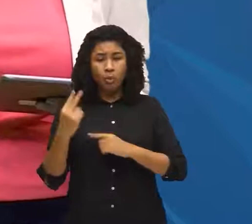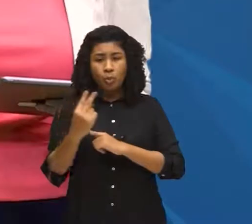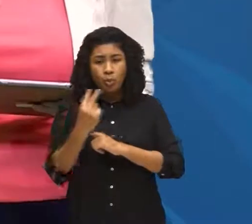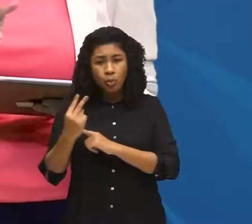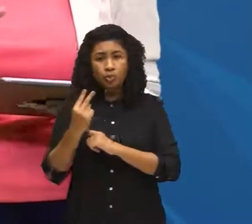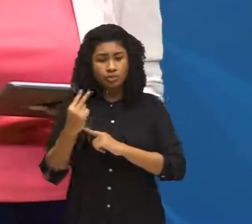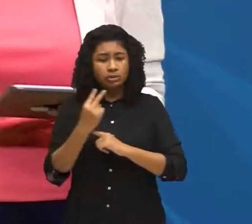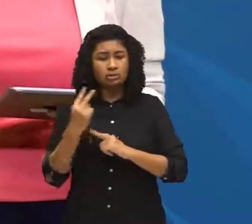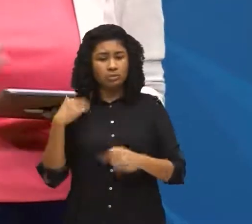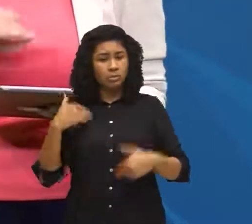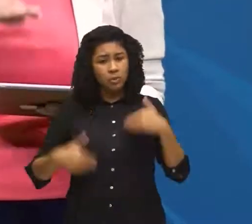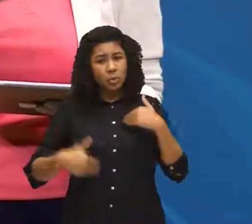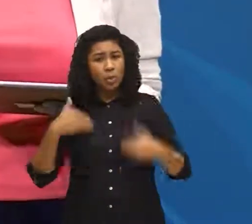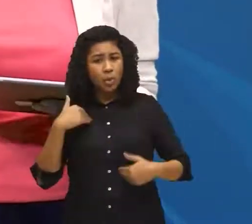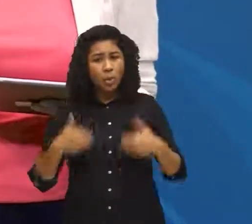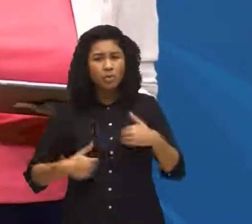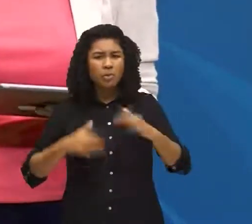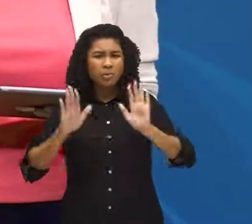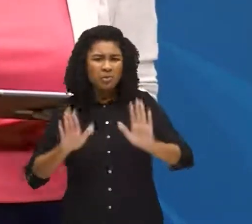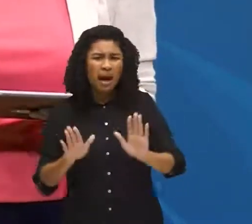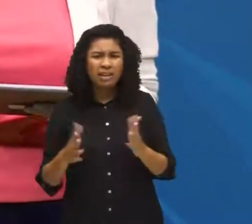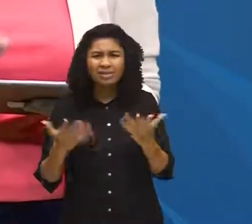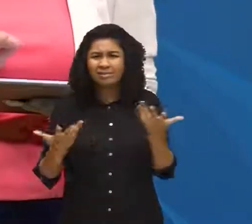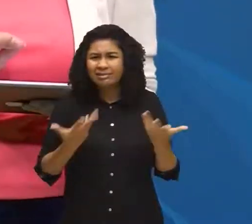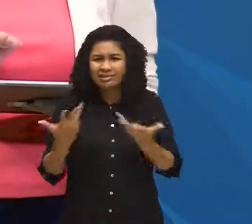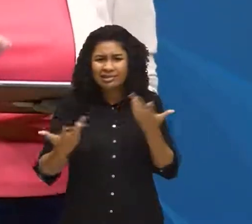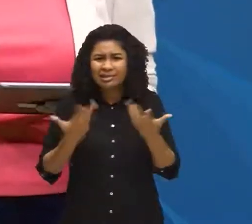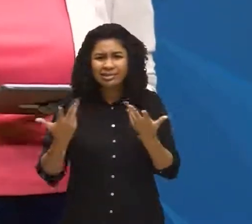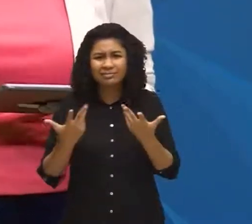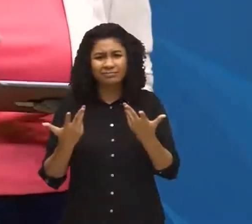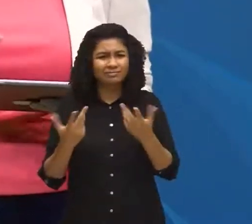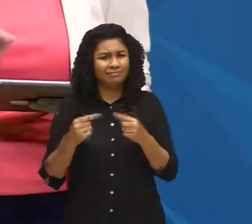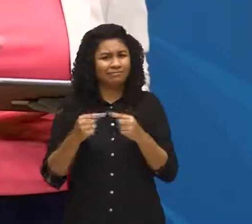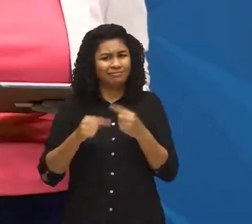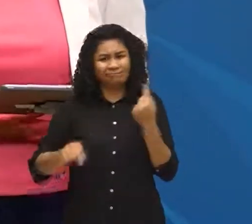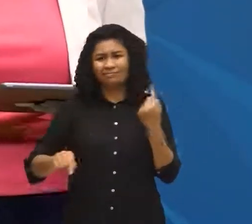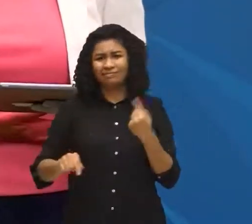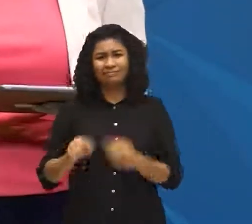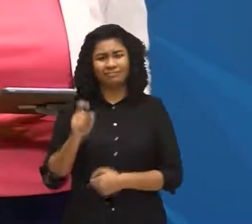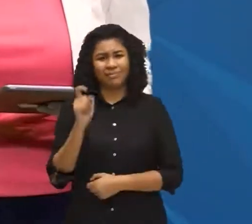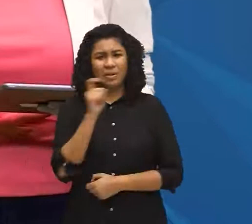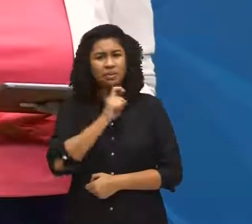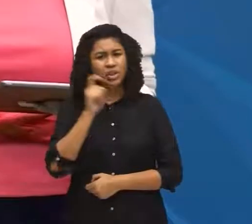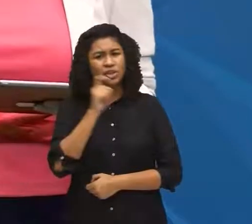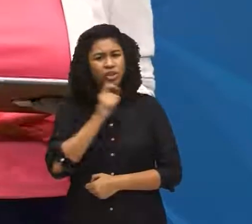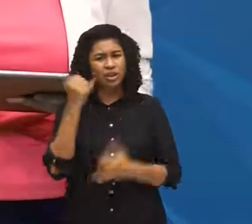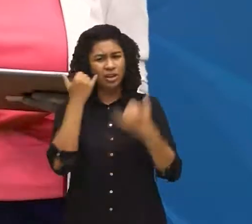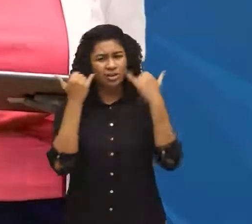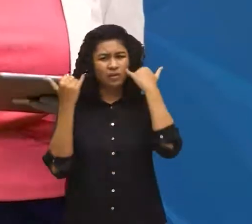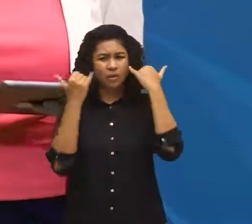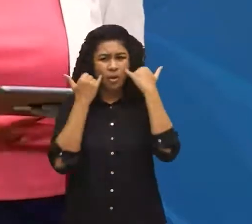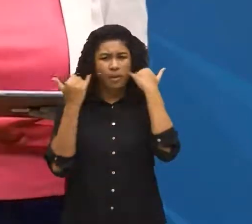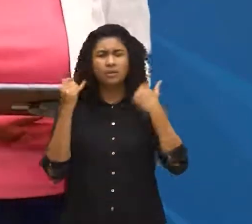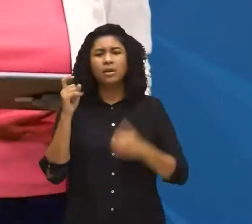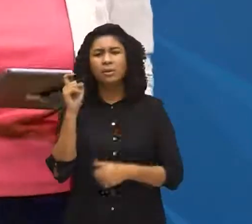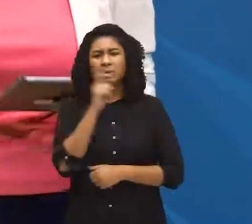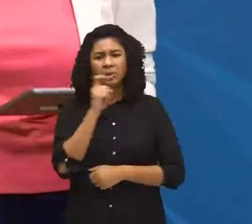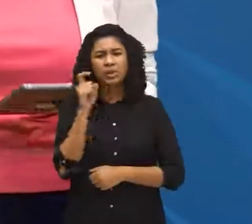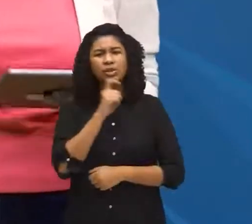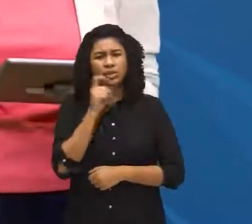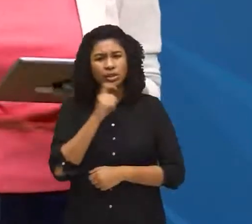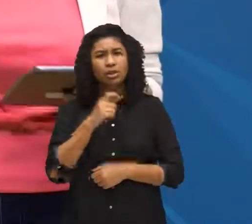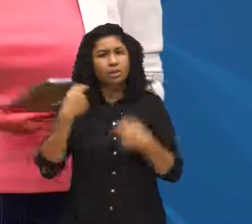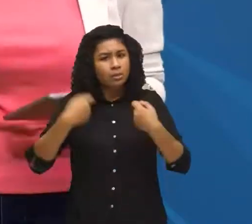aí que mata, né? Que tem alguma relação aí é falso, tá, gente? A gente sabe que para curar o câncer existe